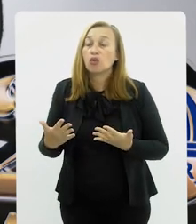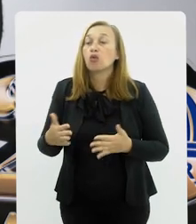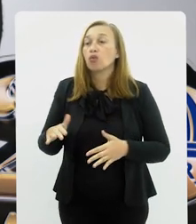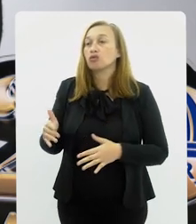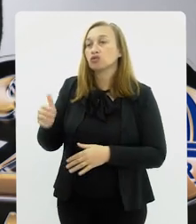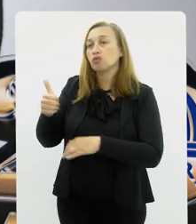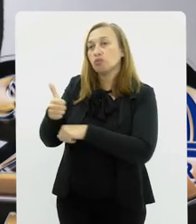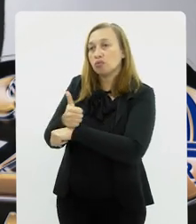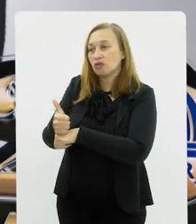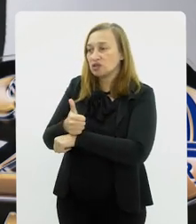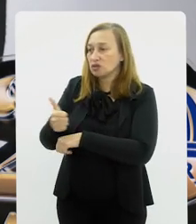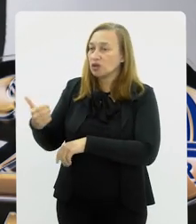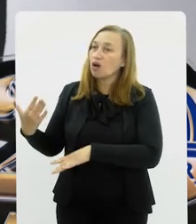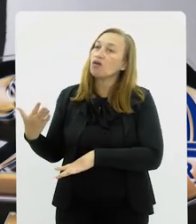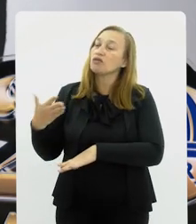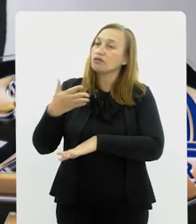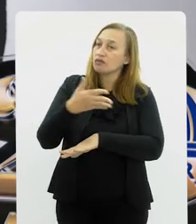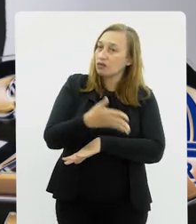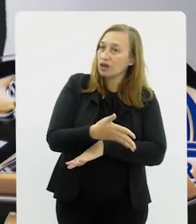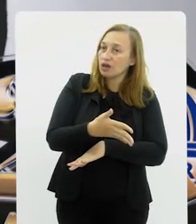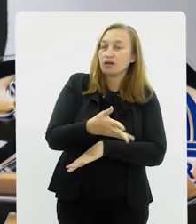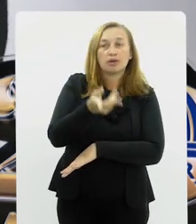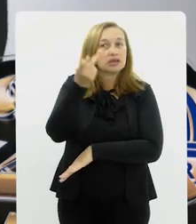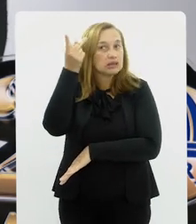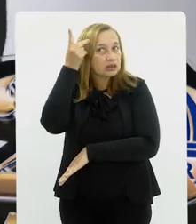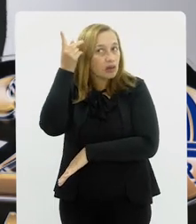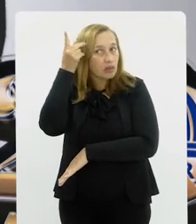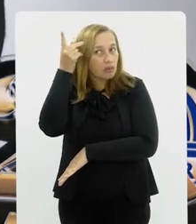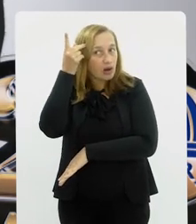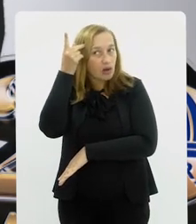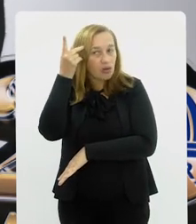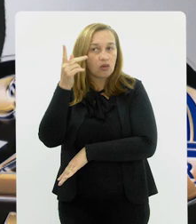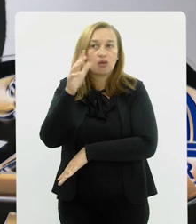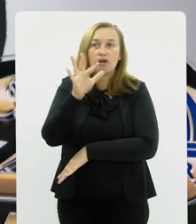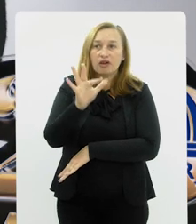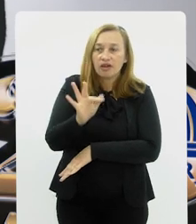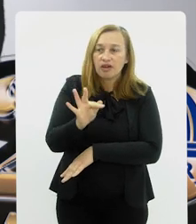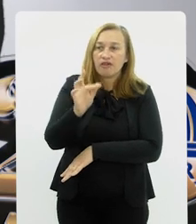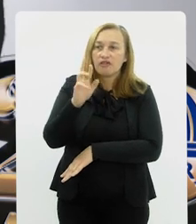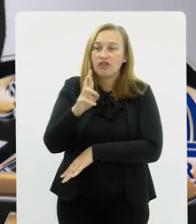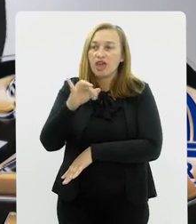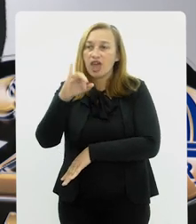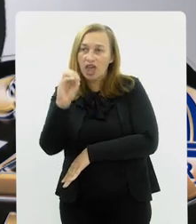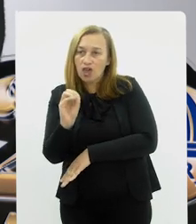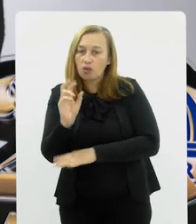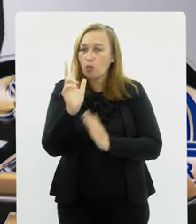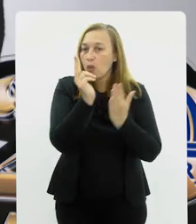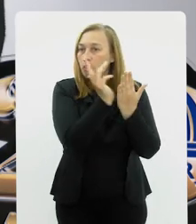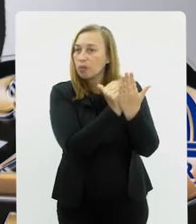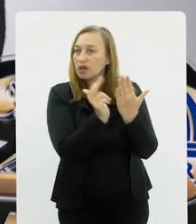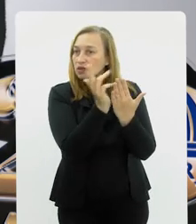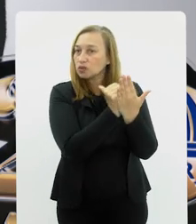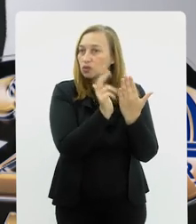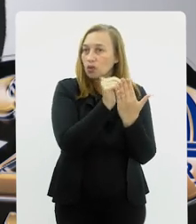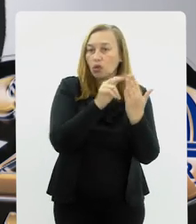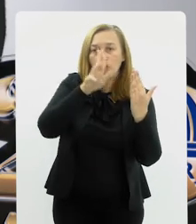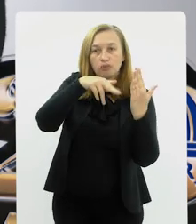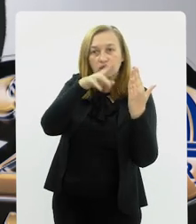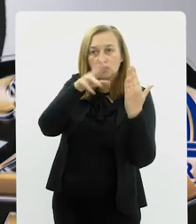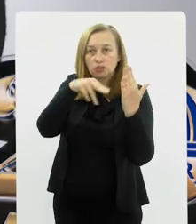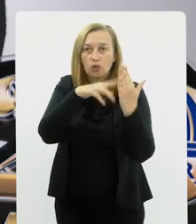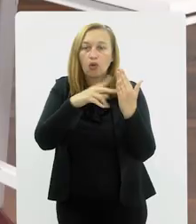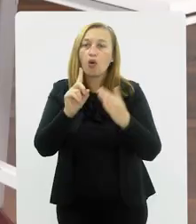vem para São Paulo, para assumir o barracão como ferreiro, como escultor, como pintor de arte...